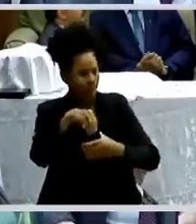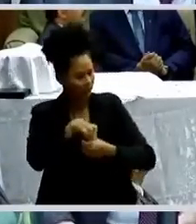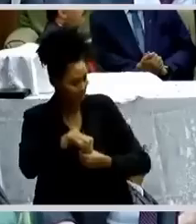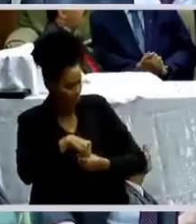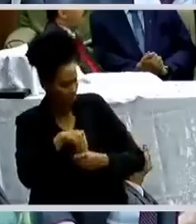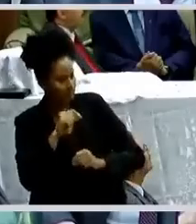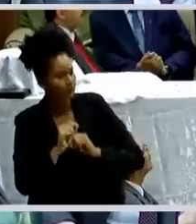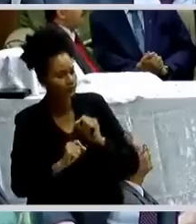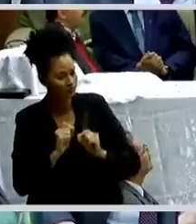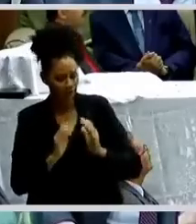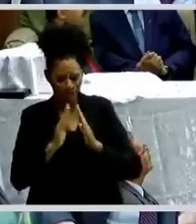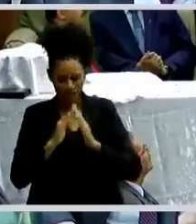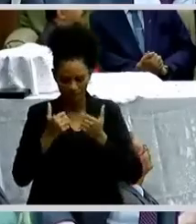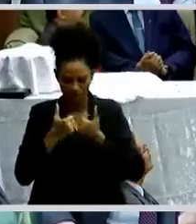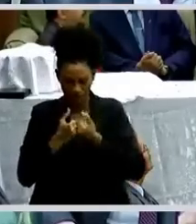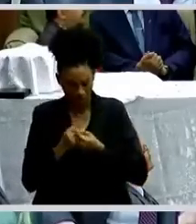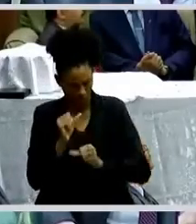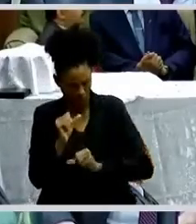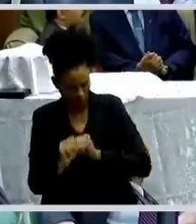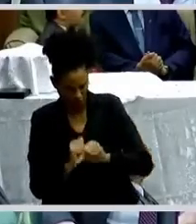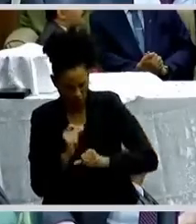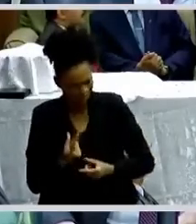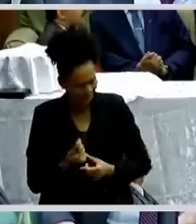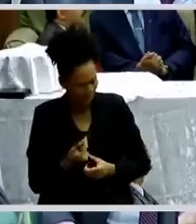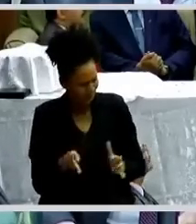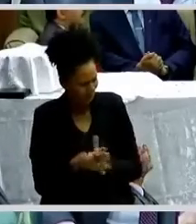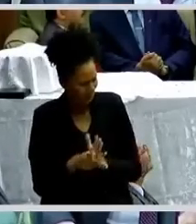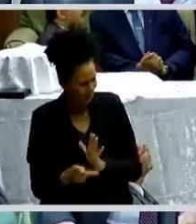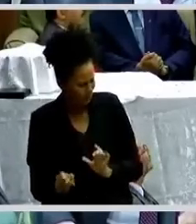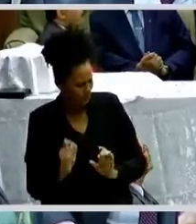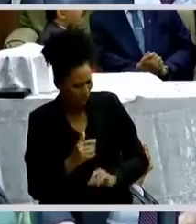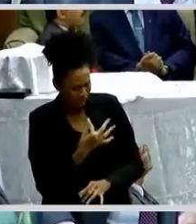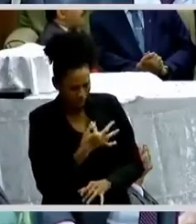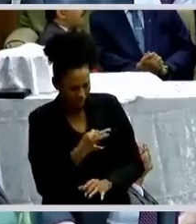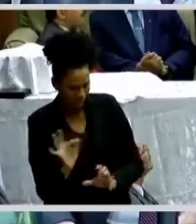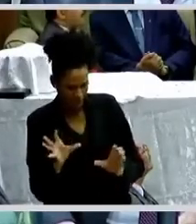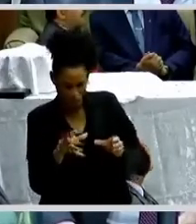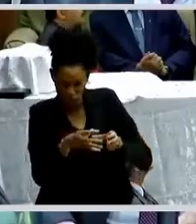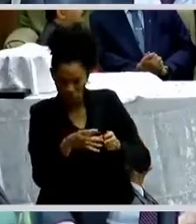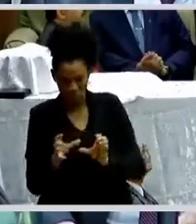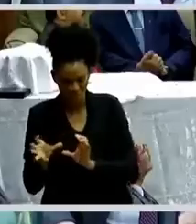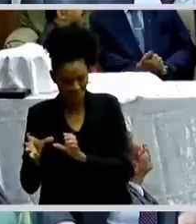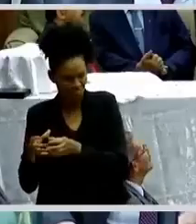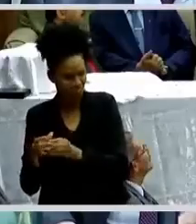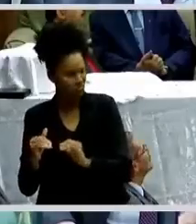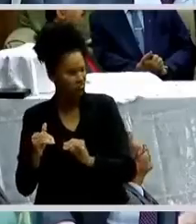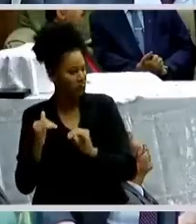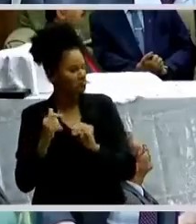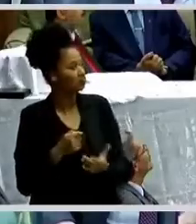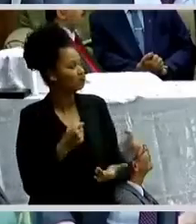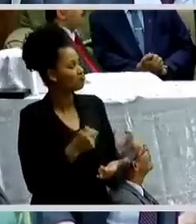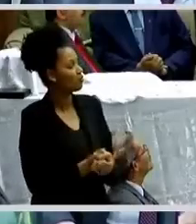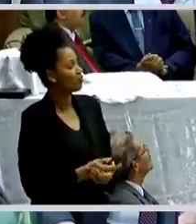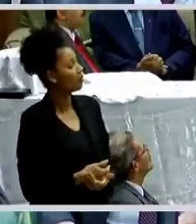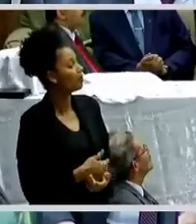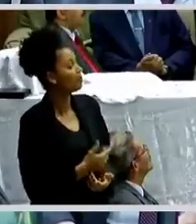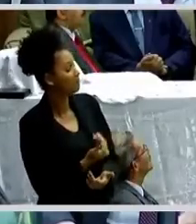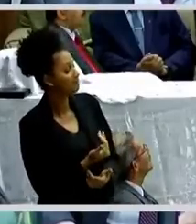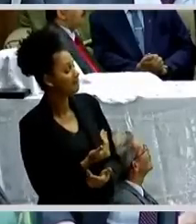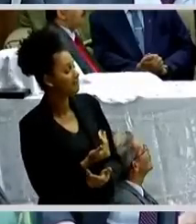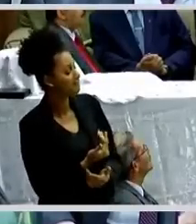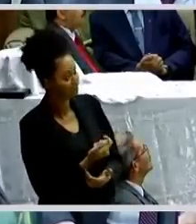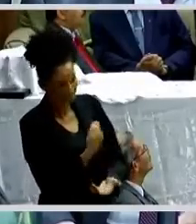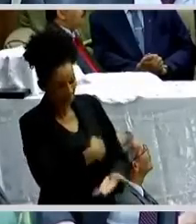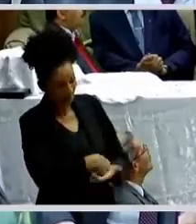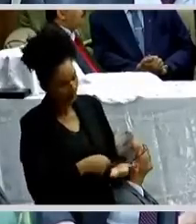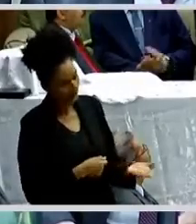pela a moeda do templo. Aí nisso, os fariseus e a alta cúpula já cobravam uma taxa cambial